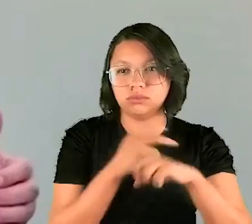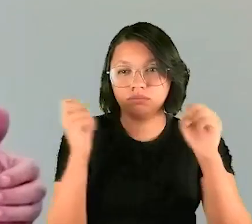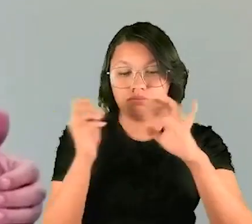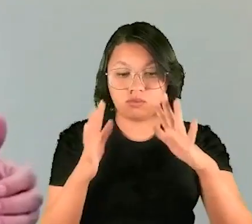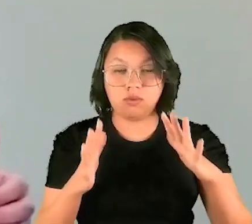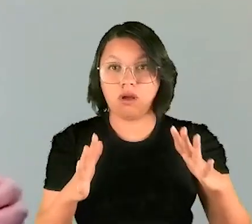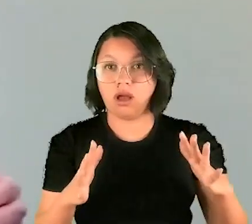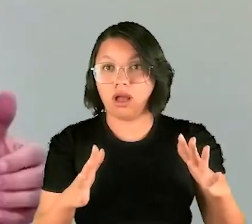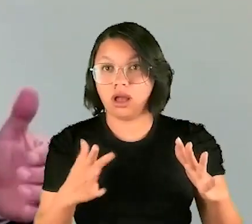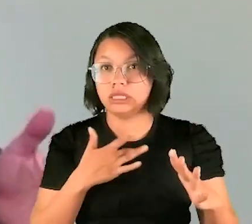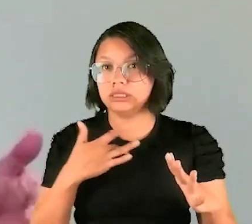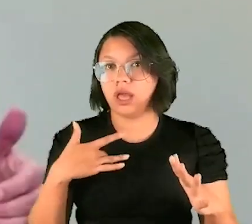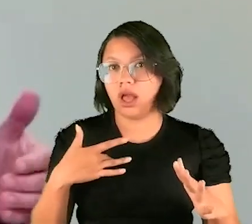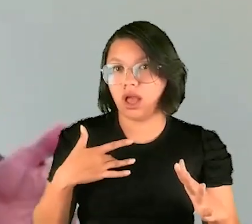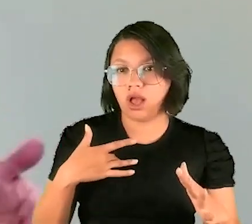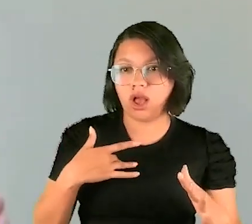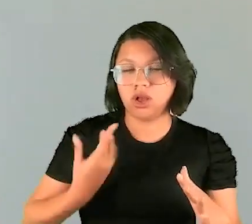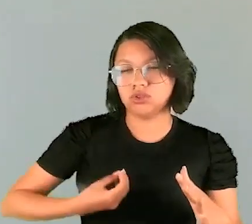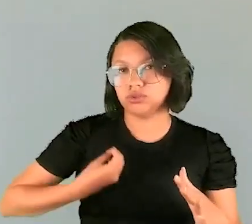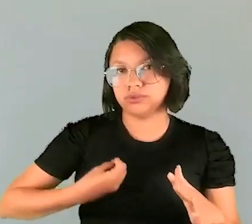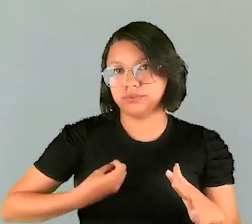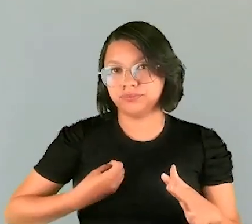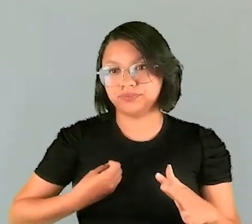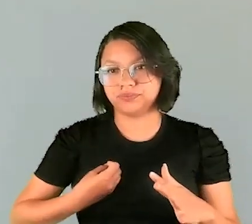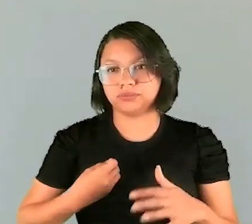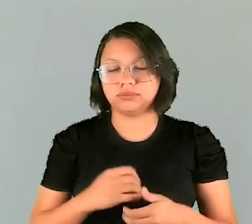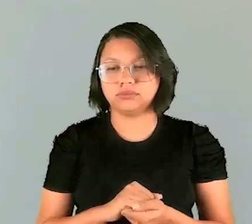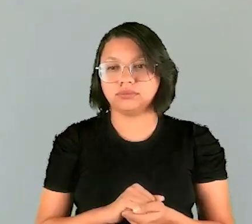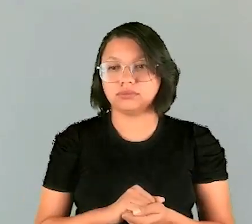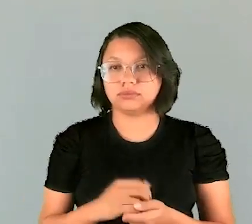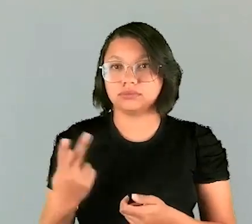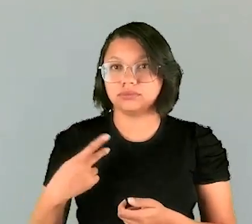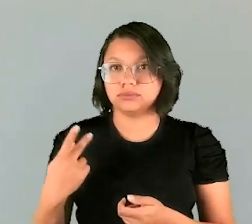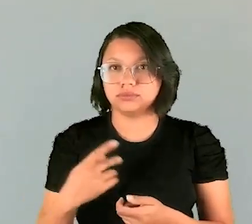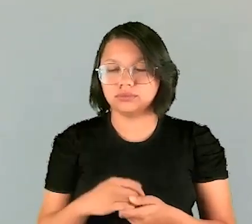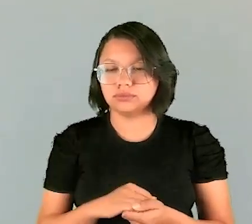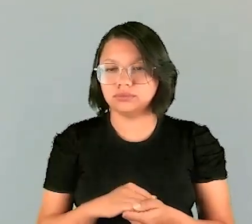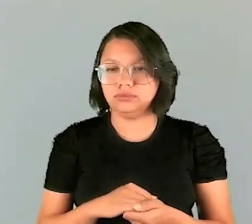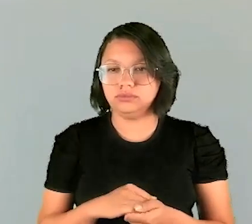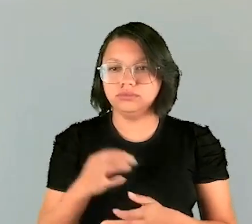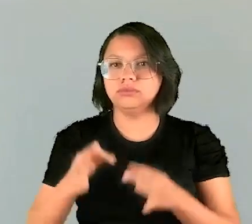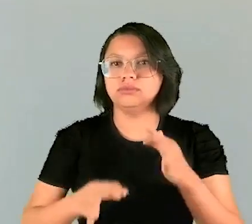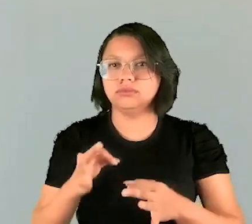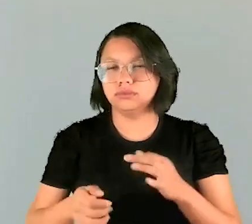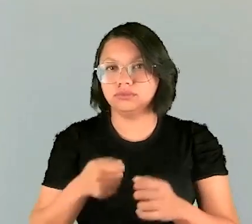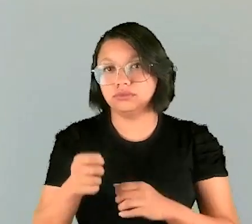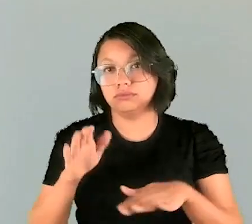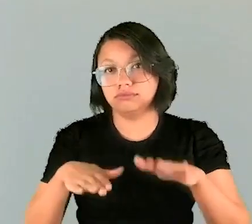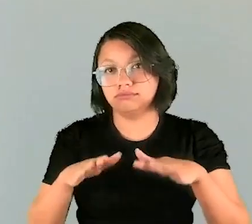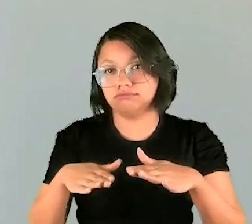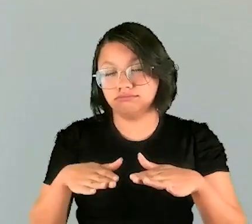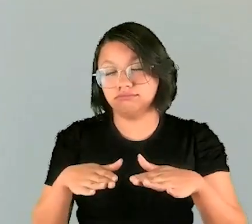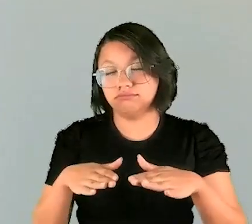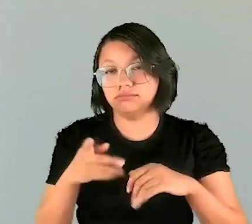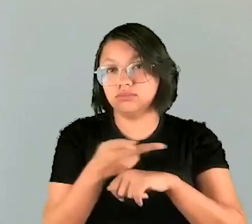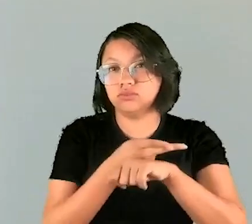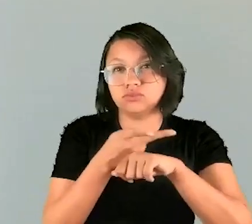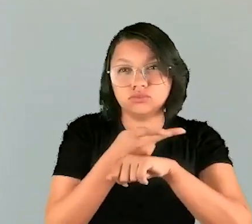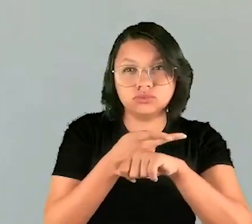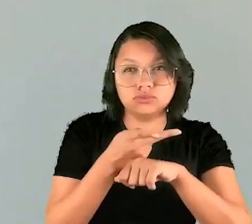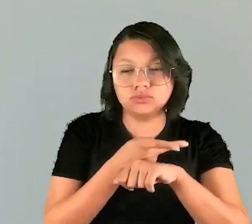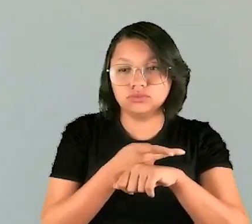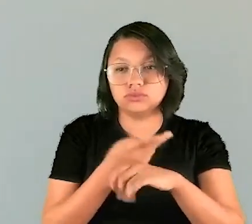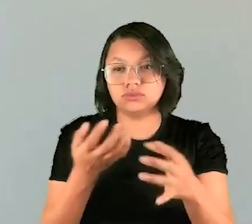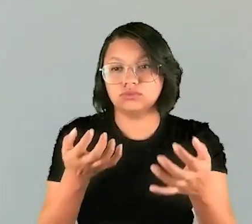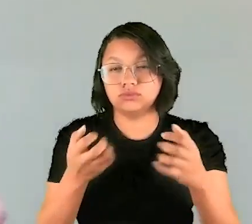um milagre de saúde, de vida. E nós, magistrados, às vezes somos